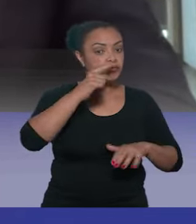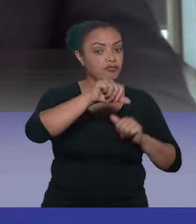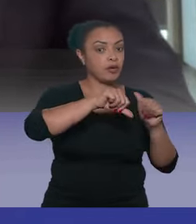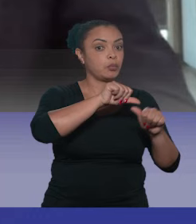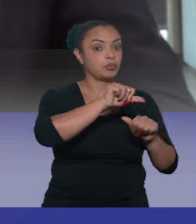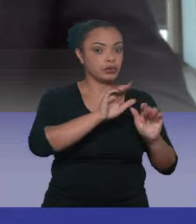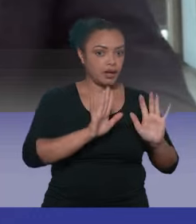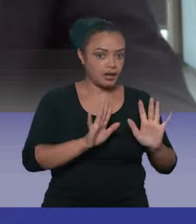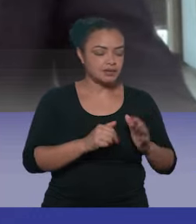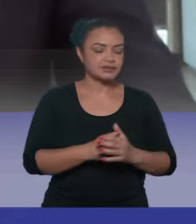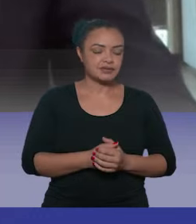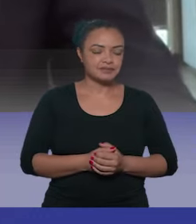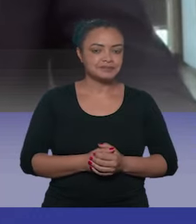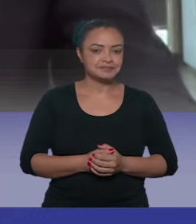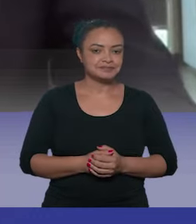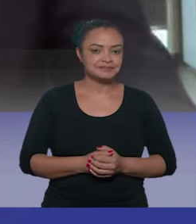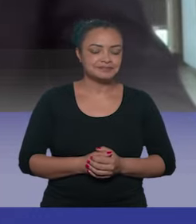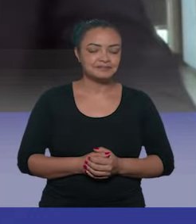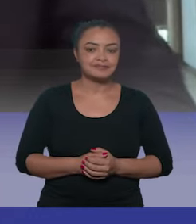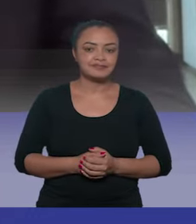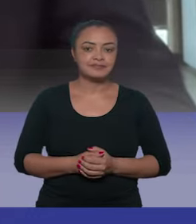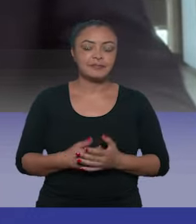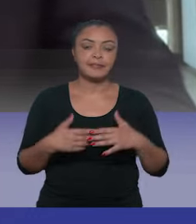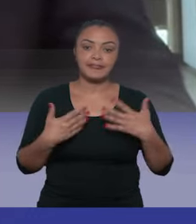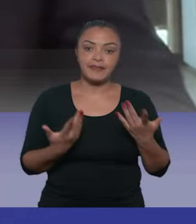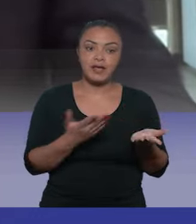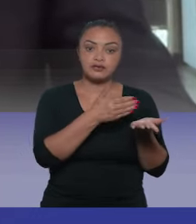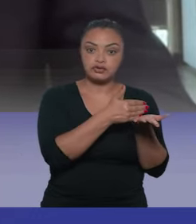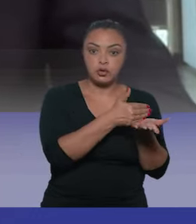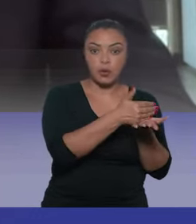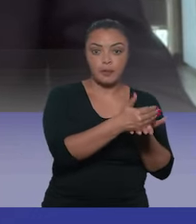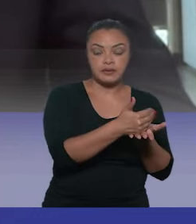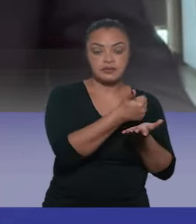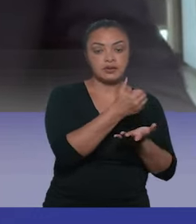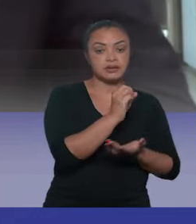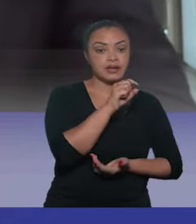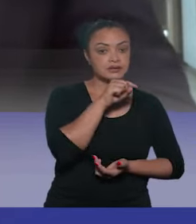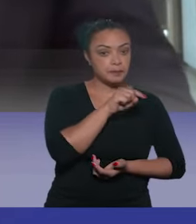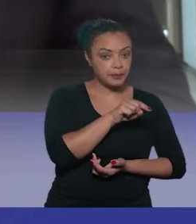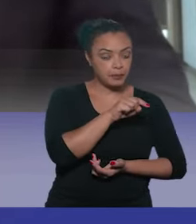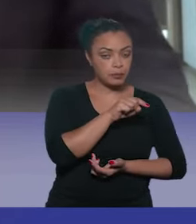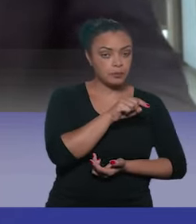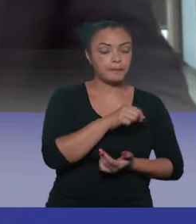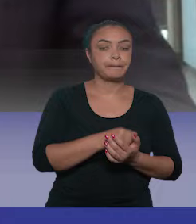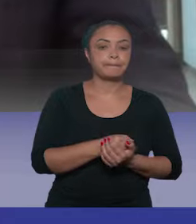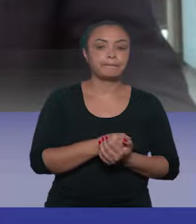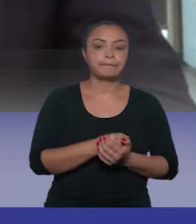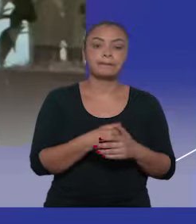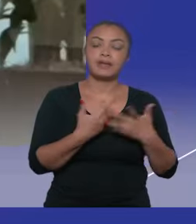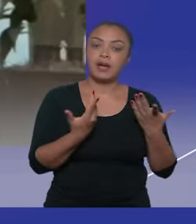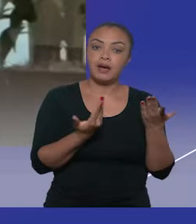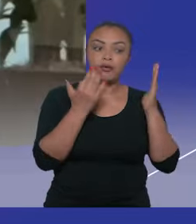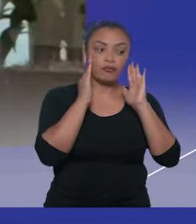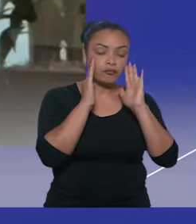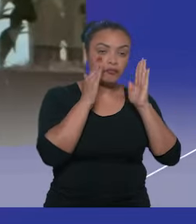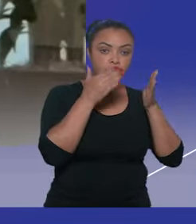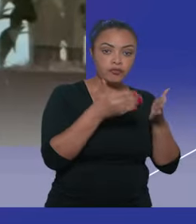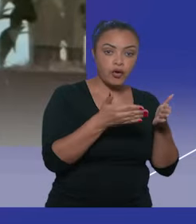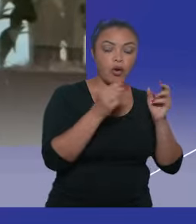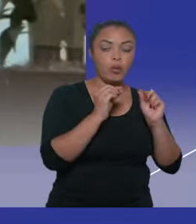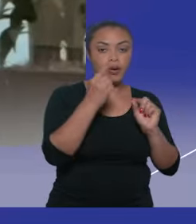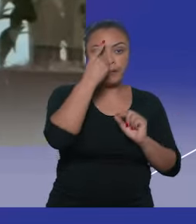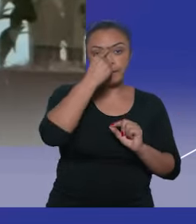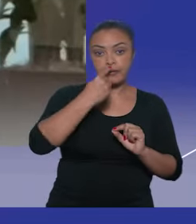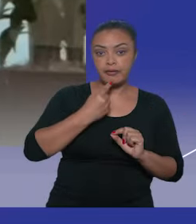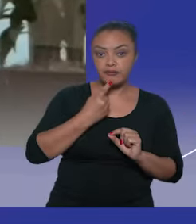patamar de 10 mil dólares, acho que tem mais novidades aí pela frente aí com relação a esse número. Mas tem, eu acho que spoiler, né? Exato, a gente